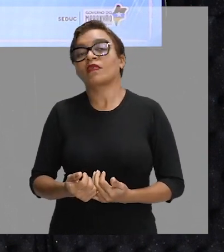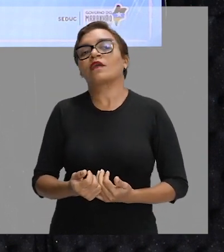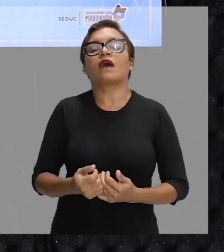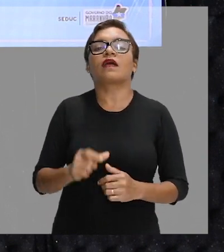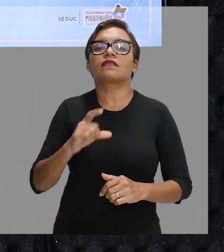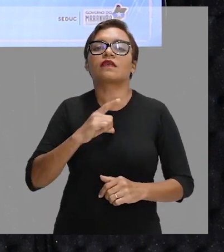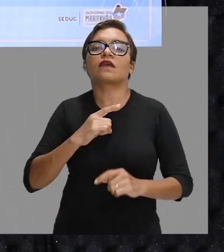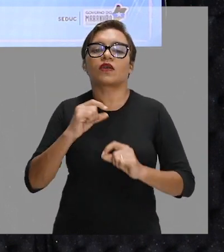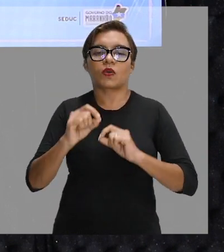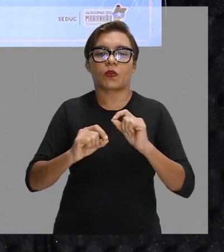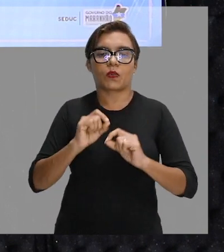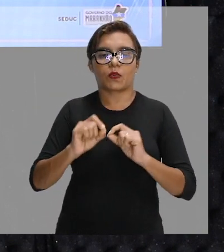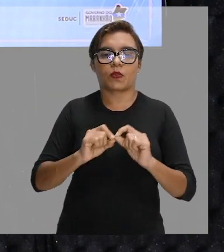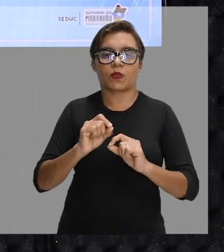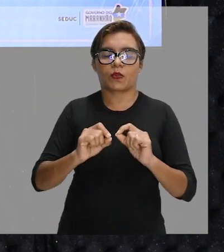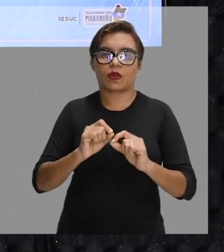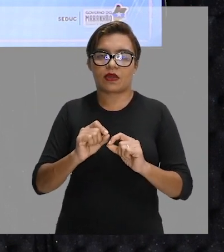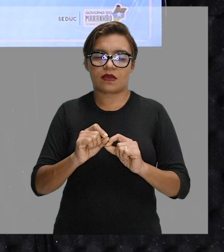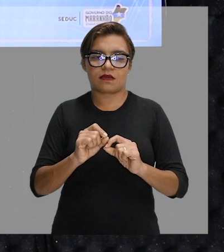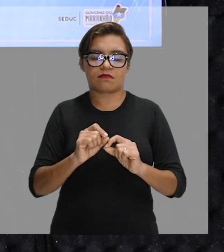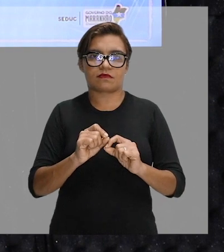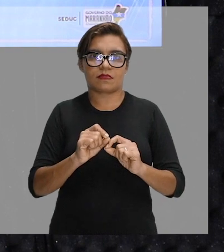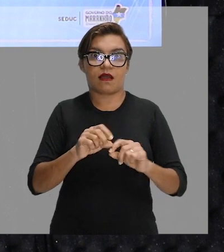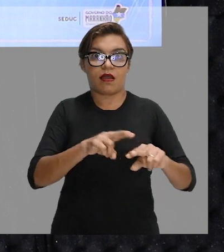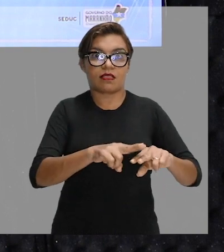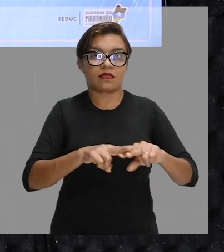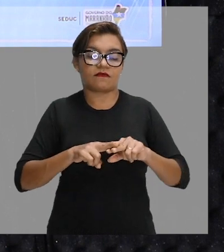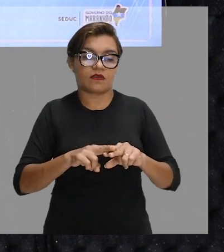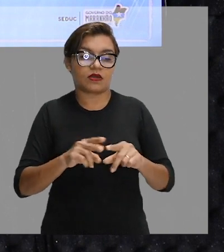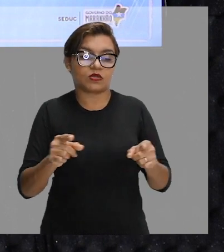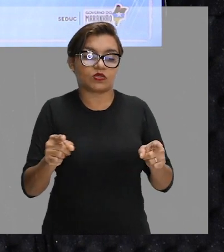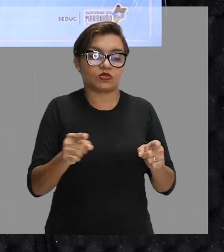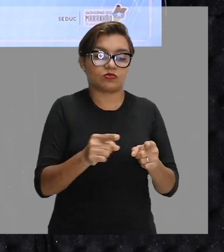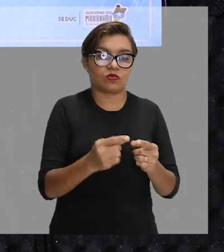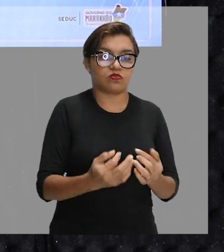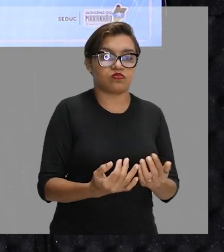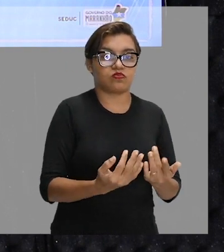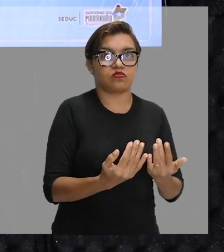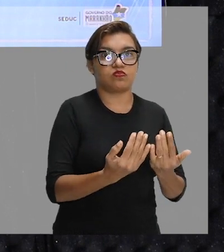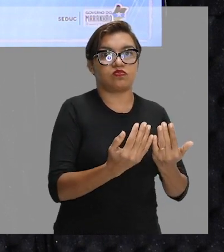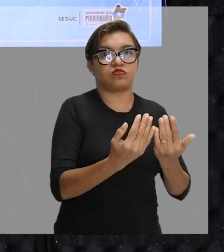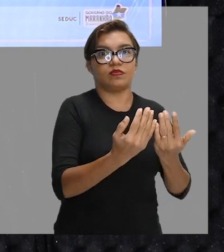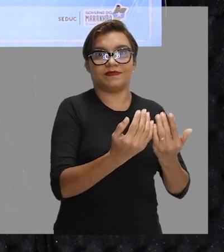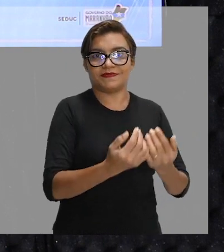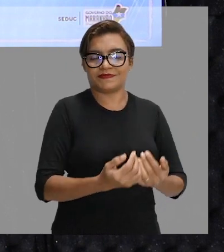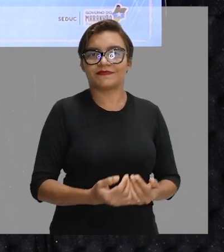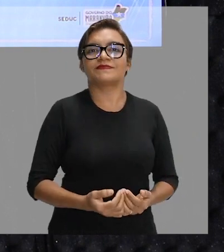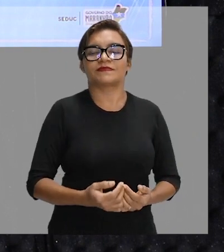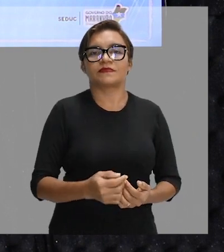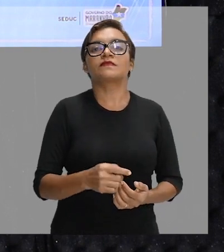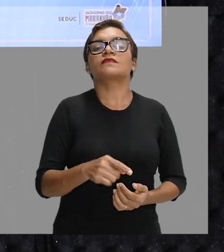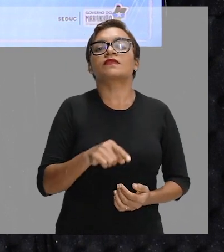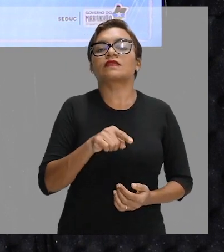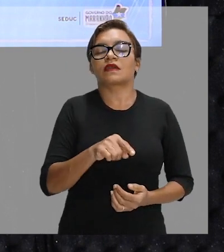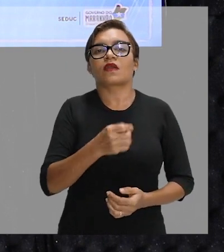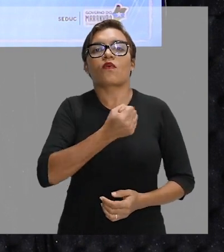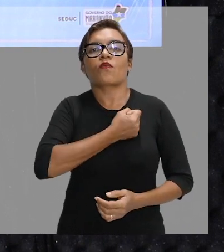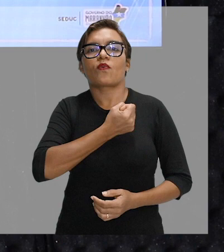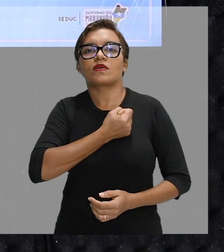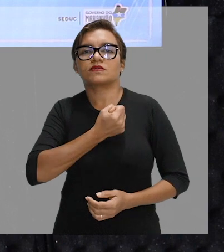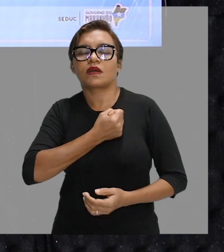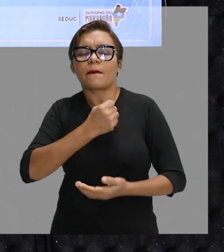é justificada pela diminuição da pressão máxima de vapor, que se deve à